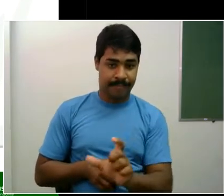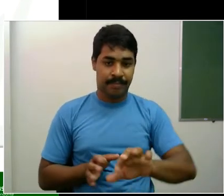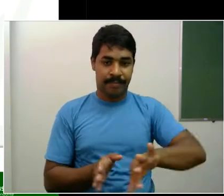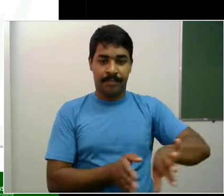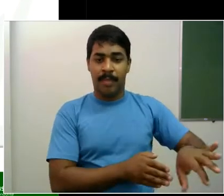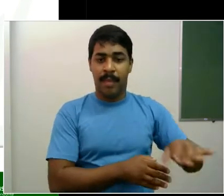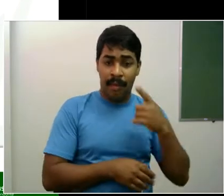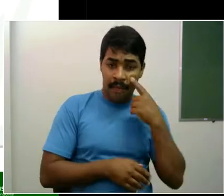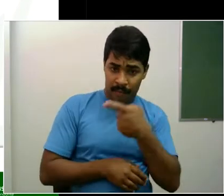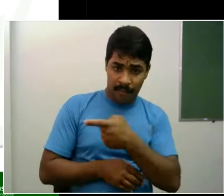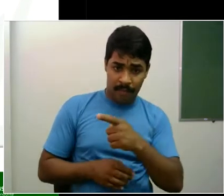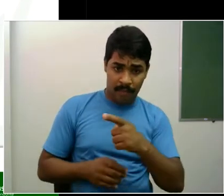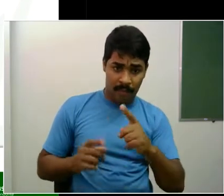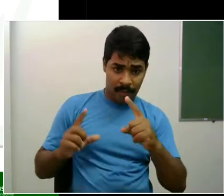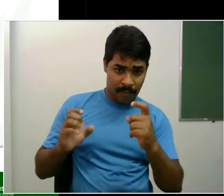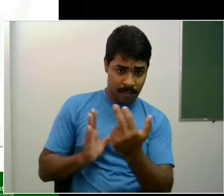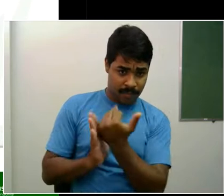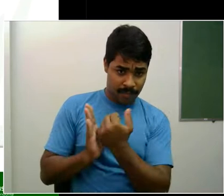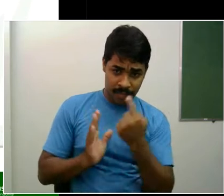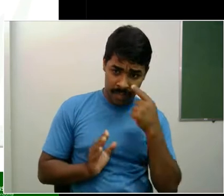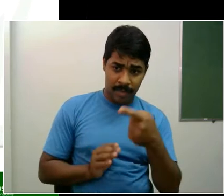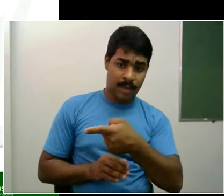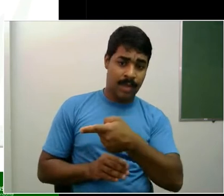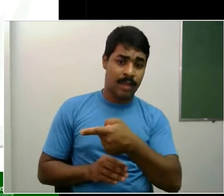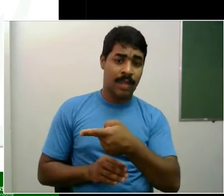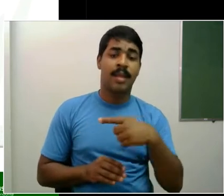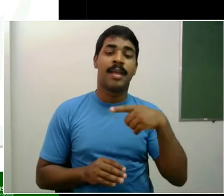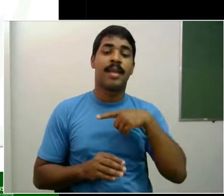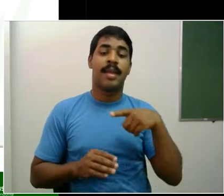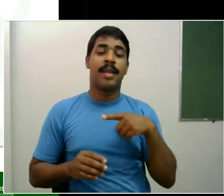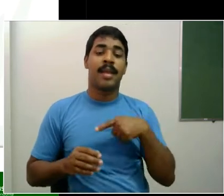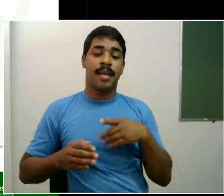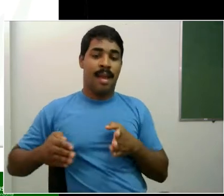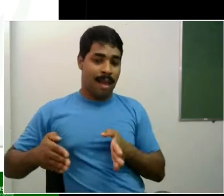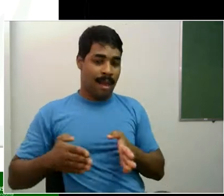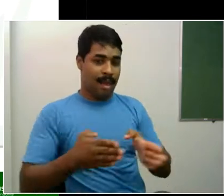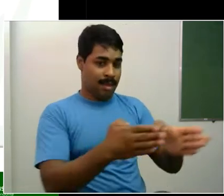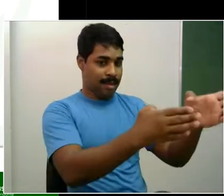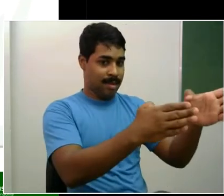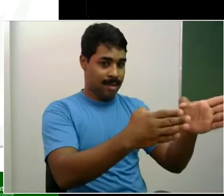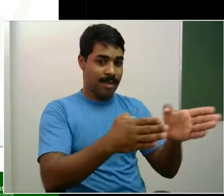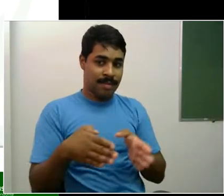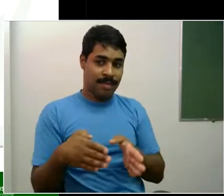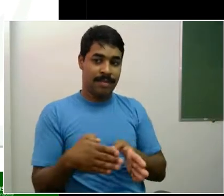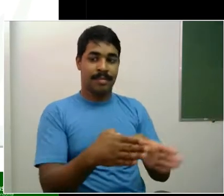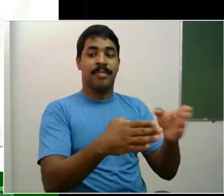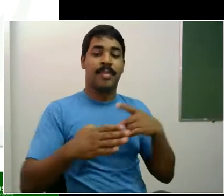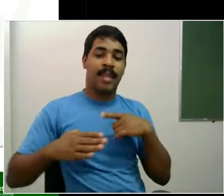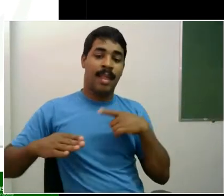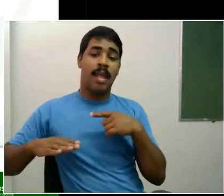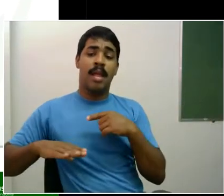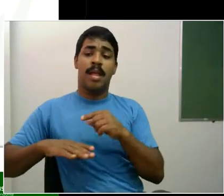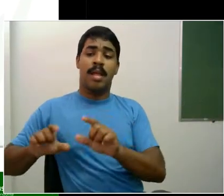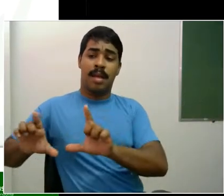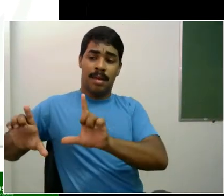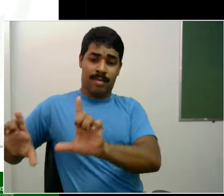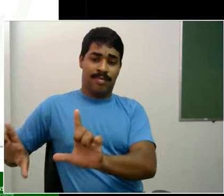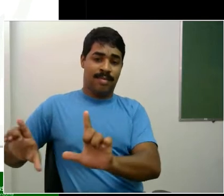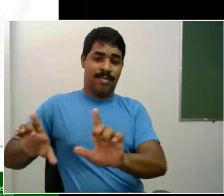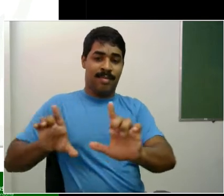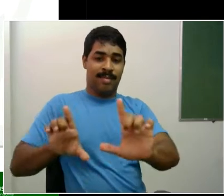temos aqui uma trajetória. Vocês podem ver que aqui você tem o que? As posições escalar as